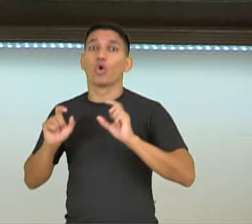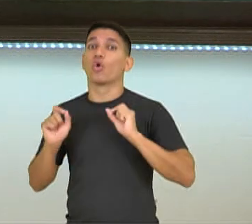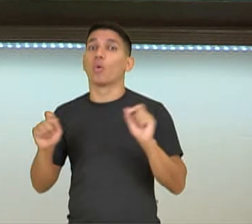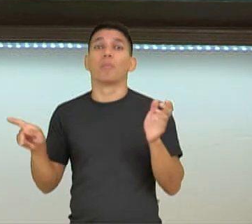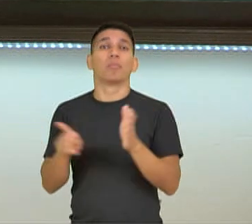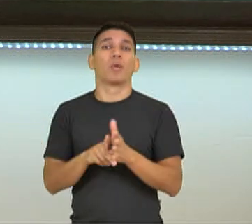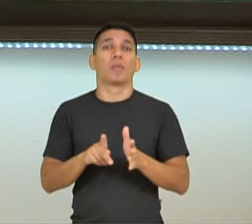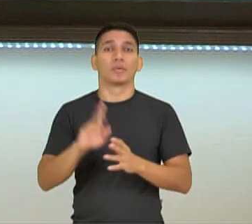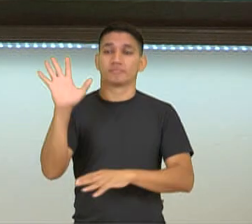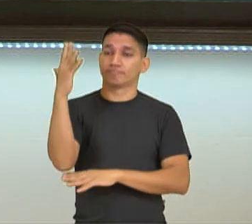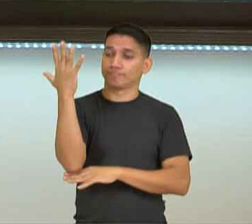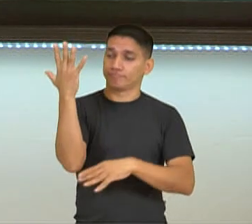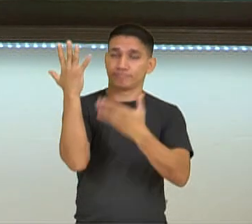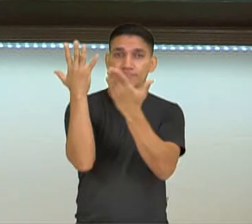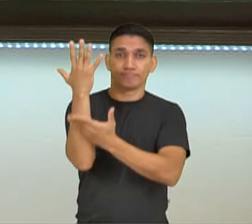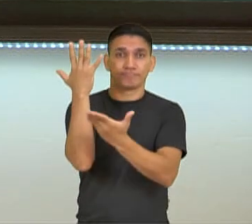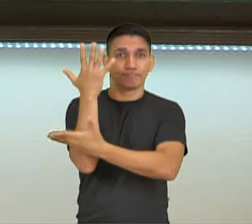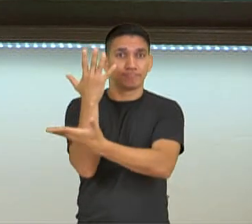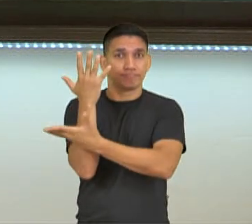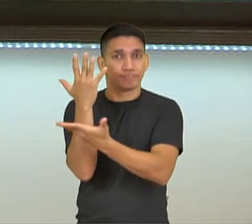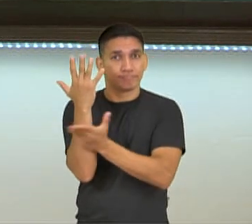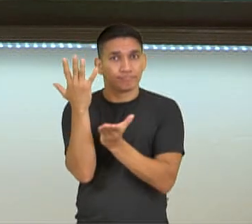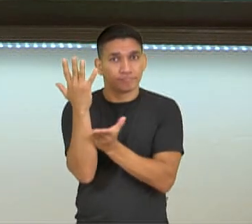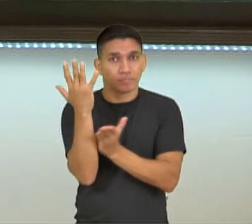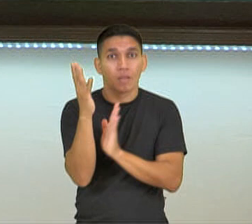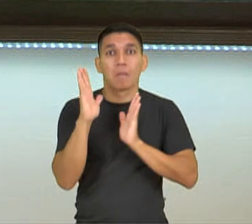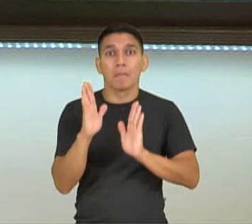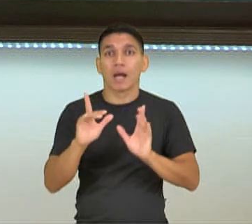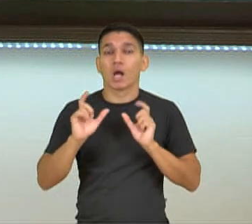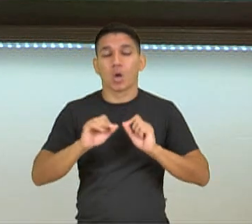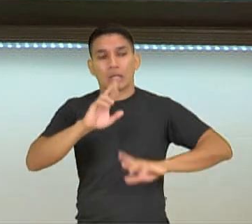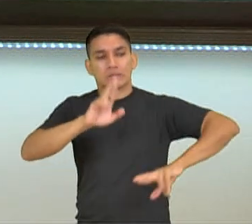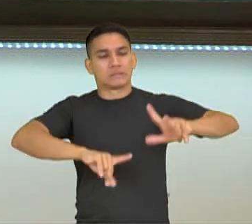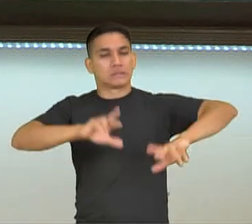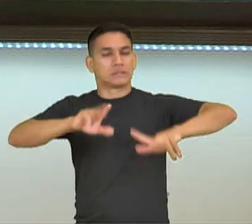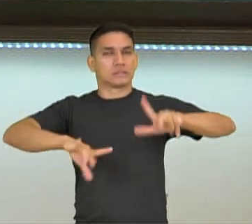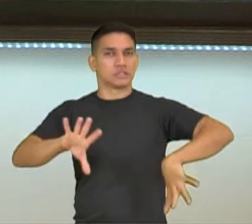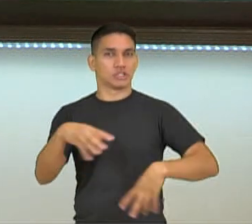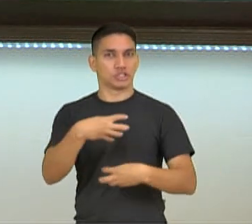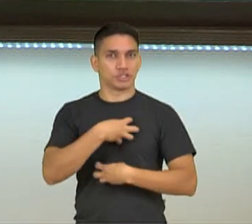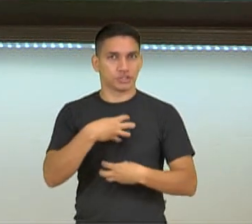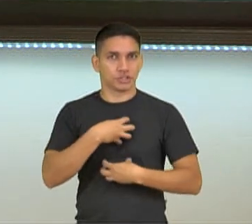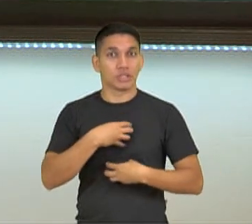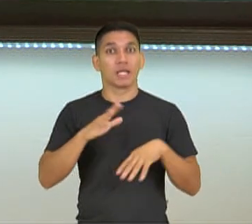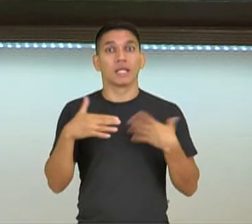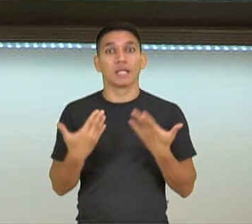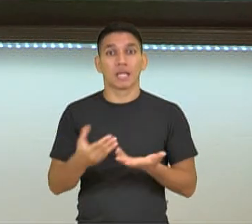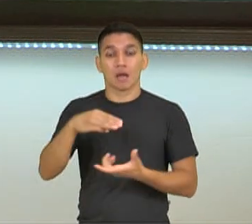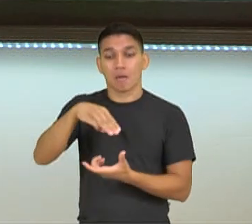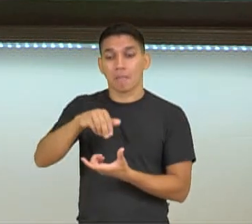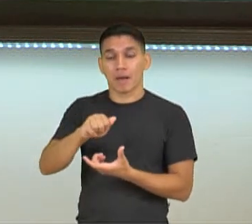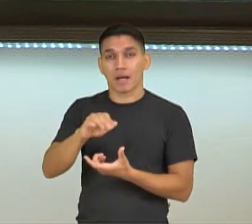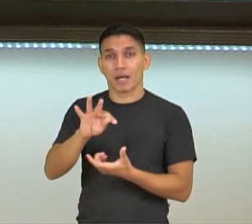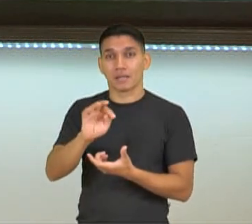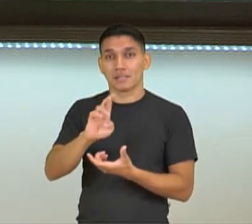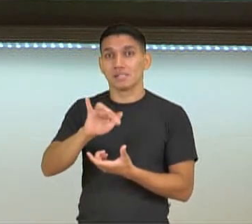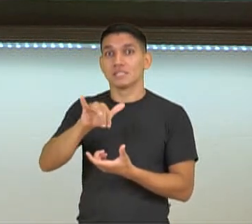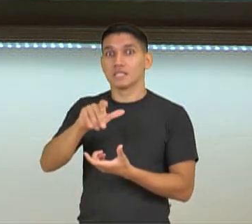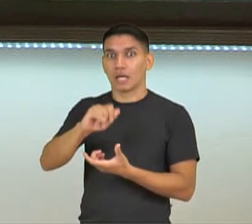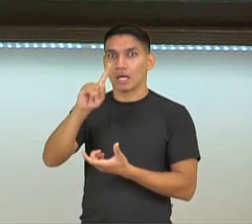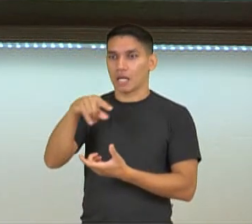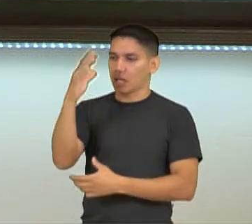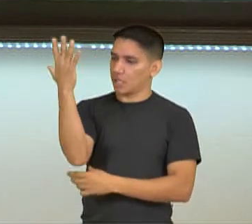de madeira, mas com definições diferenciadas. Então, a matéria, que é a árvore, é